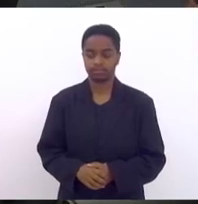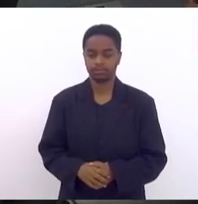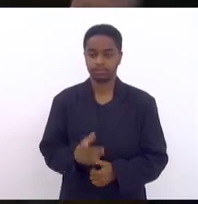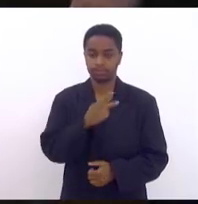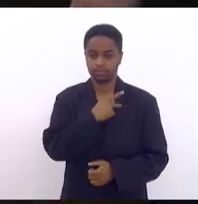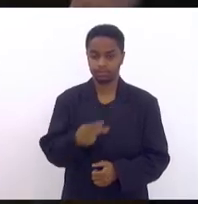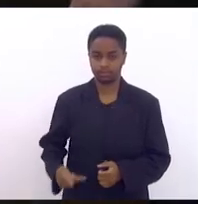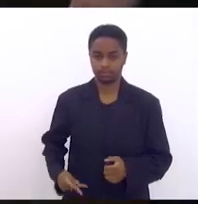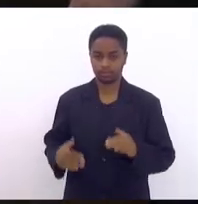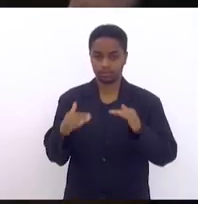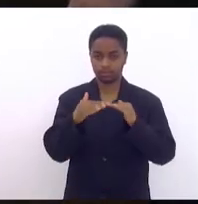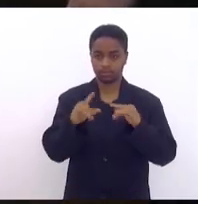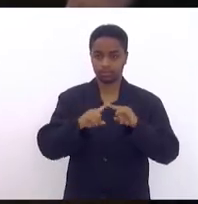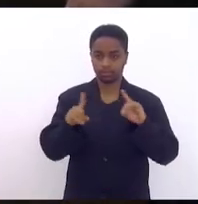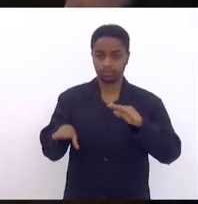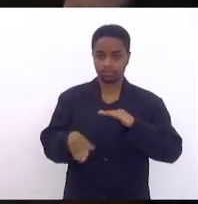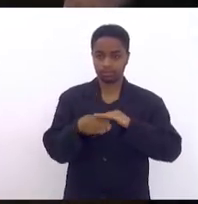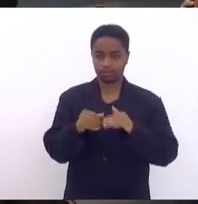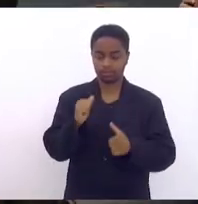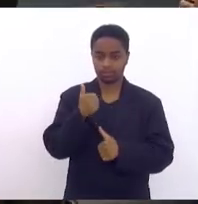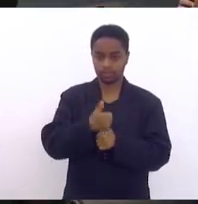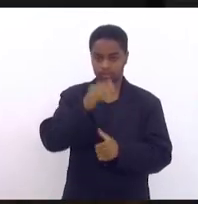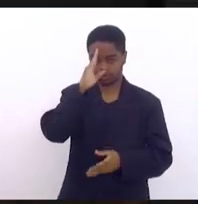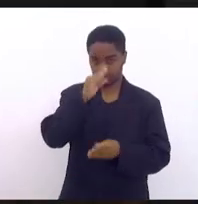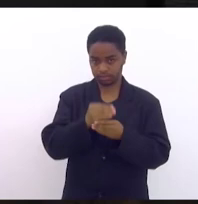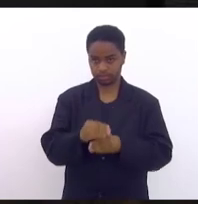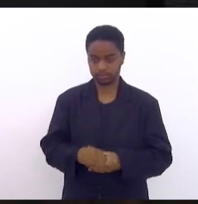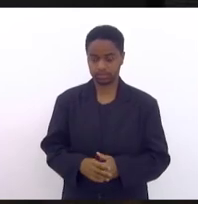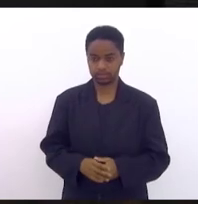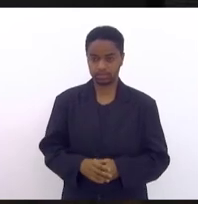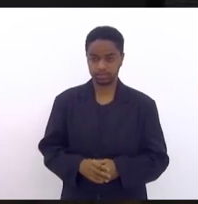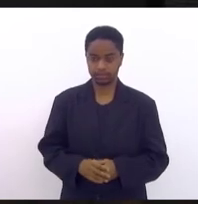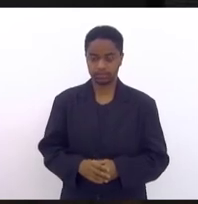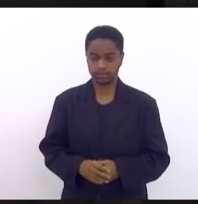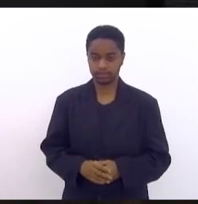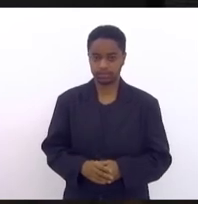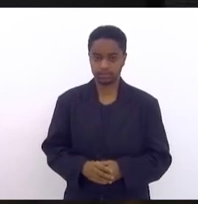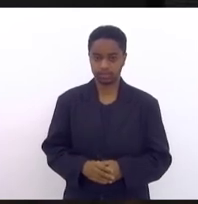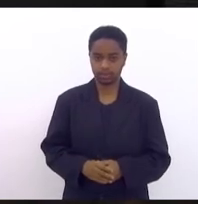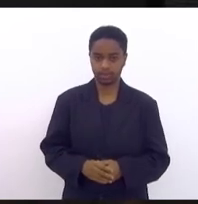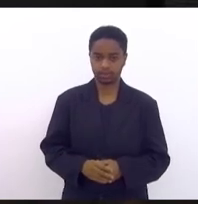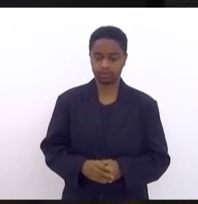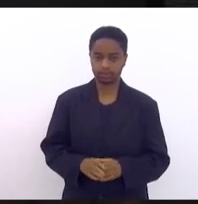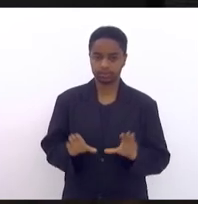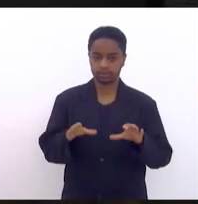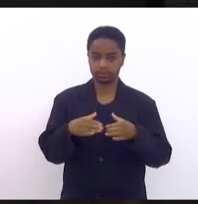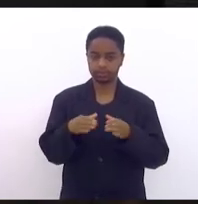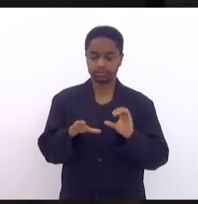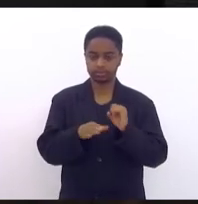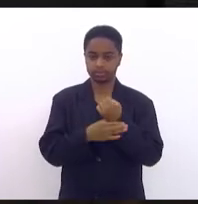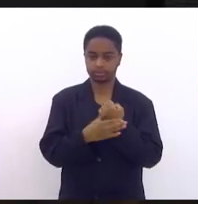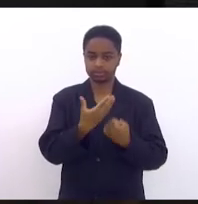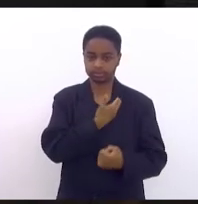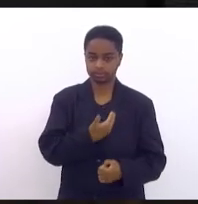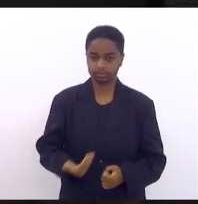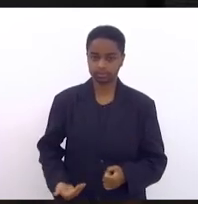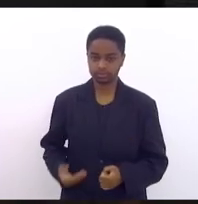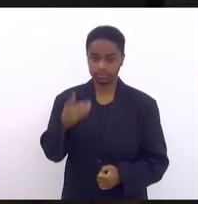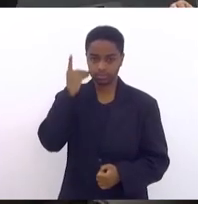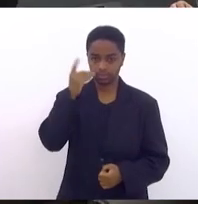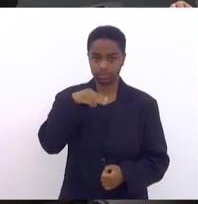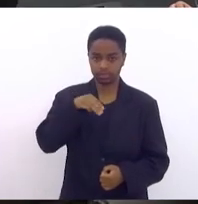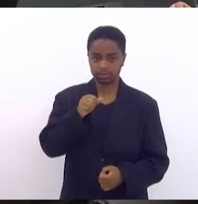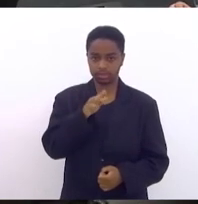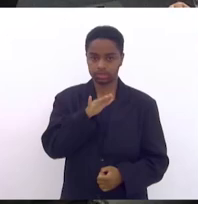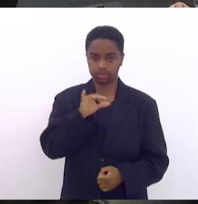Presidente, favorável com emendas concluídas pelo substitutivo. Muito obrigado. Pela Comissão de Segurança Pública, deputado Márcio Alberto.